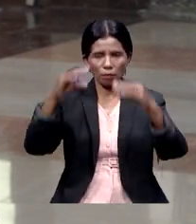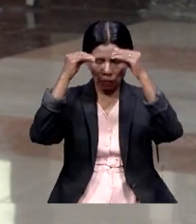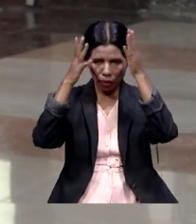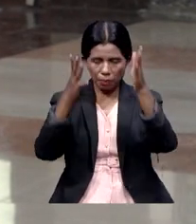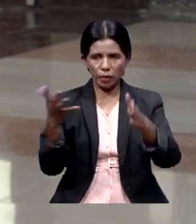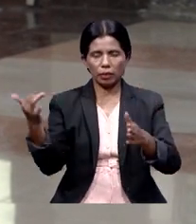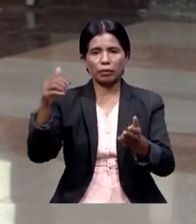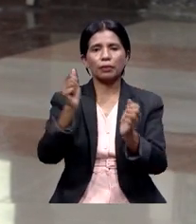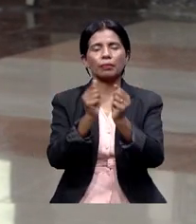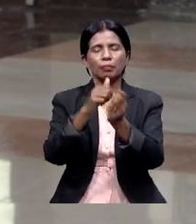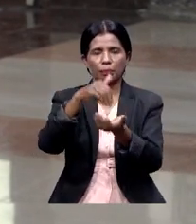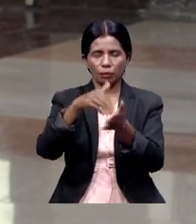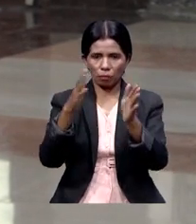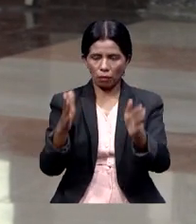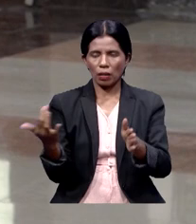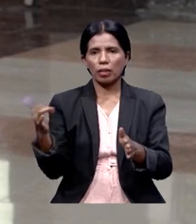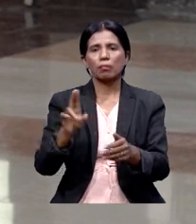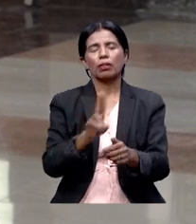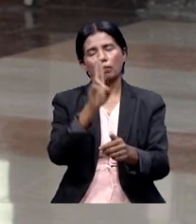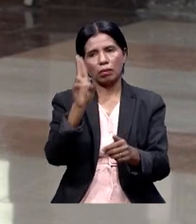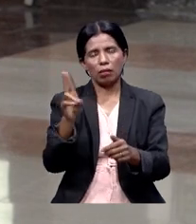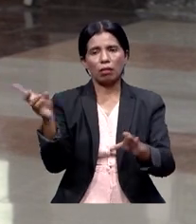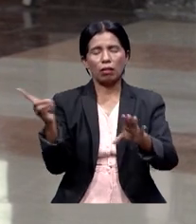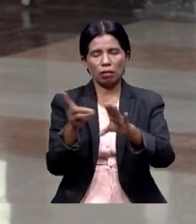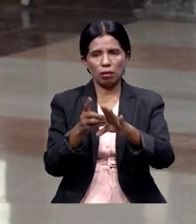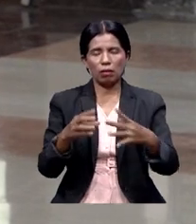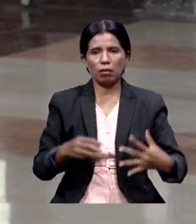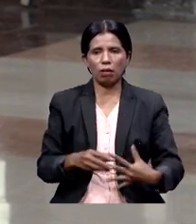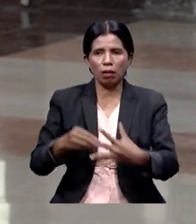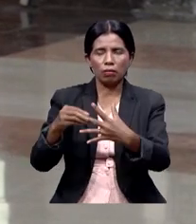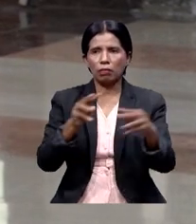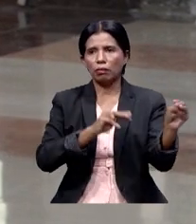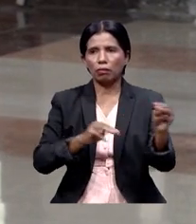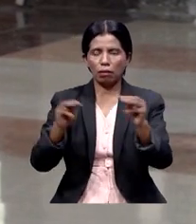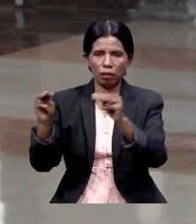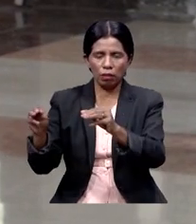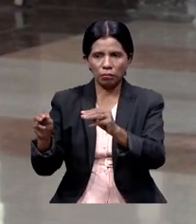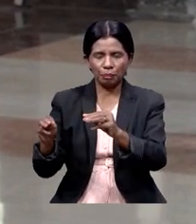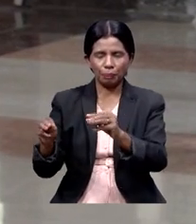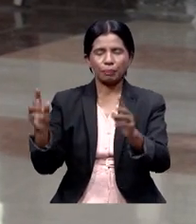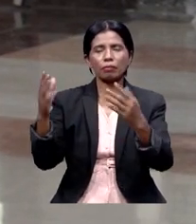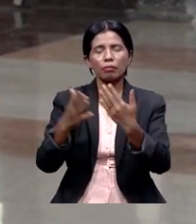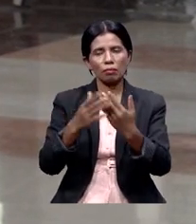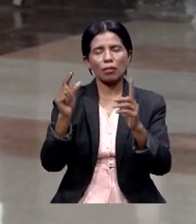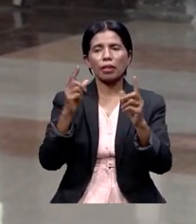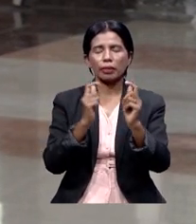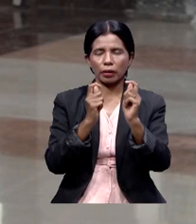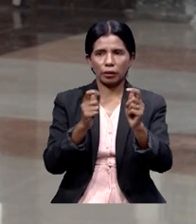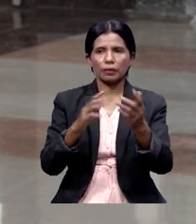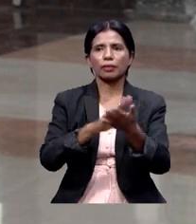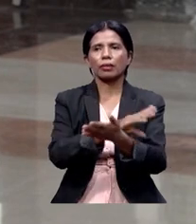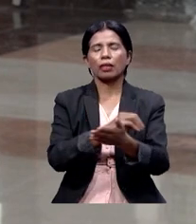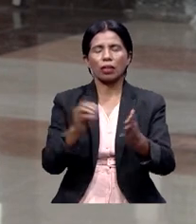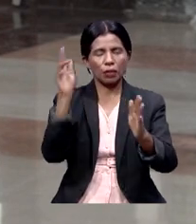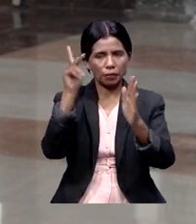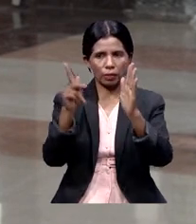ou estudante sira, bel usa. Então, o documento oficial, mas bem, tem que mudar a versão de bem simples, talvez que tenha uma imagem ruma,